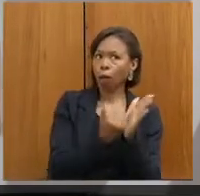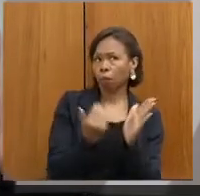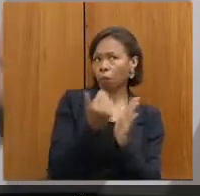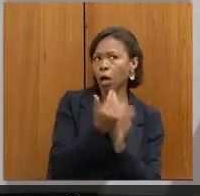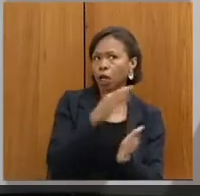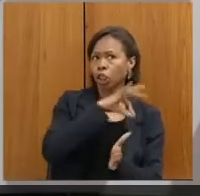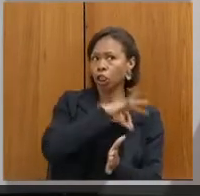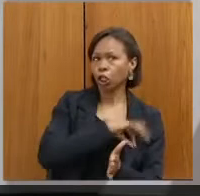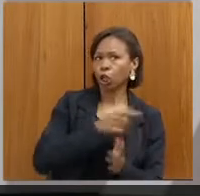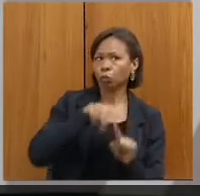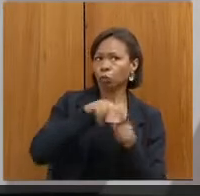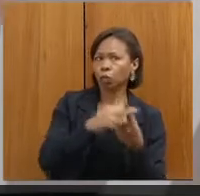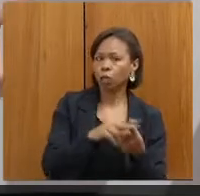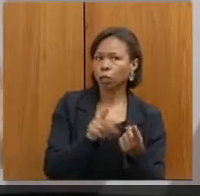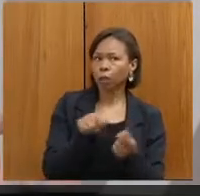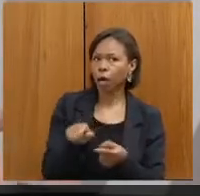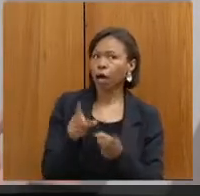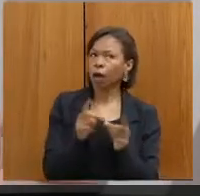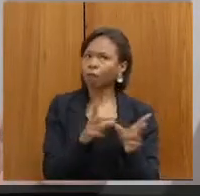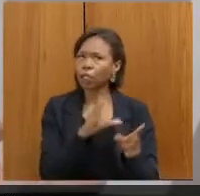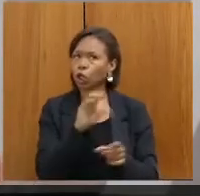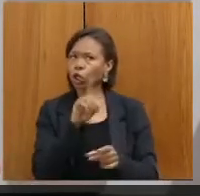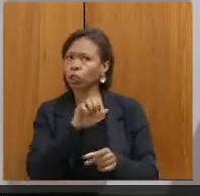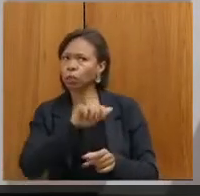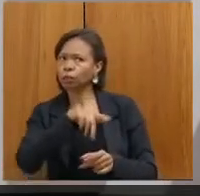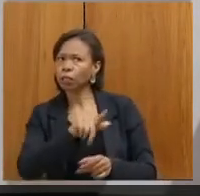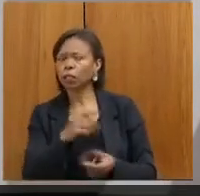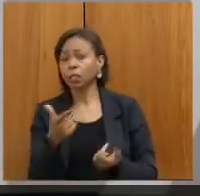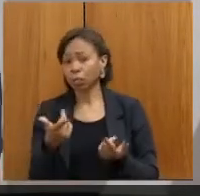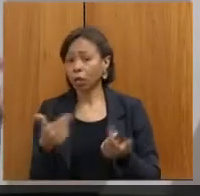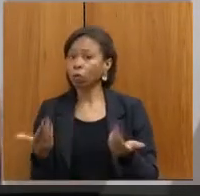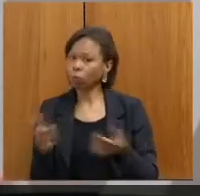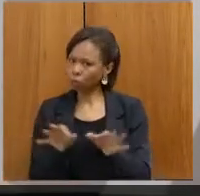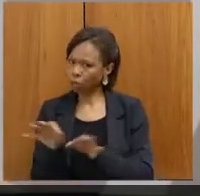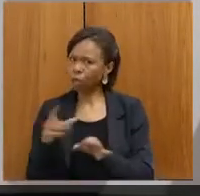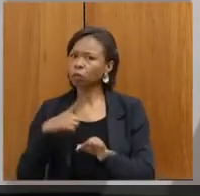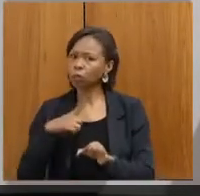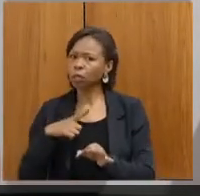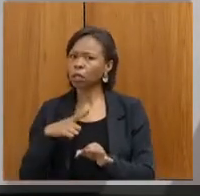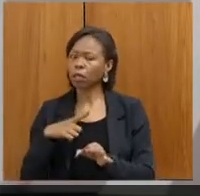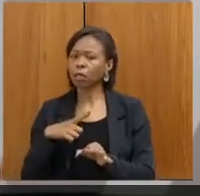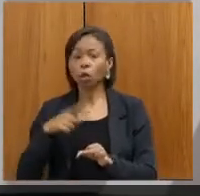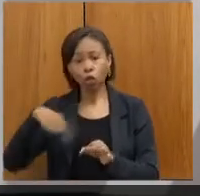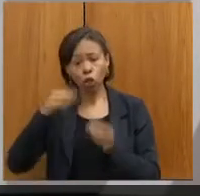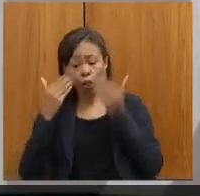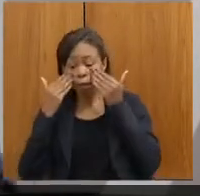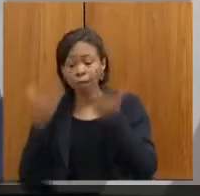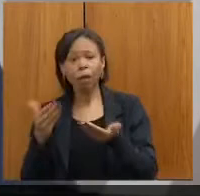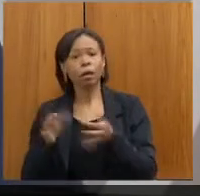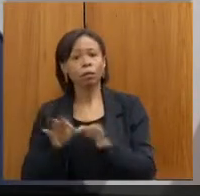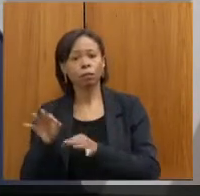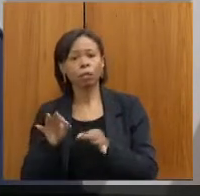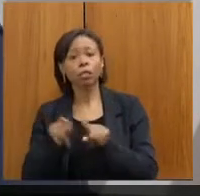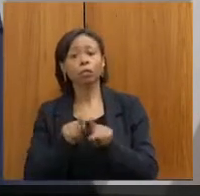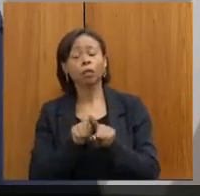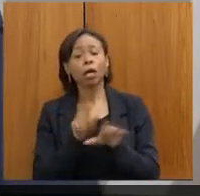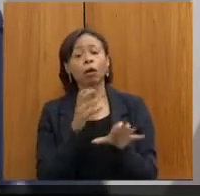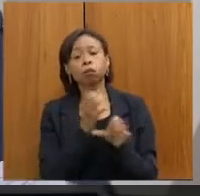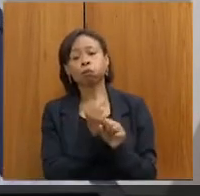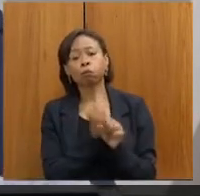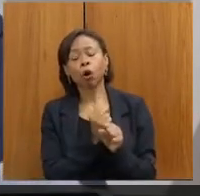tem que ter a venda Então existe algum estudo então esse estudo deve haver o plano para que a gente possa ter o plano e ter o saldo bancário do estado